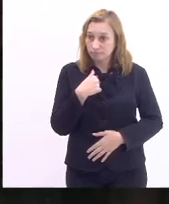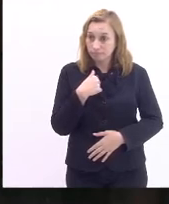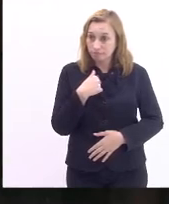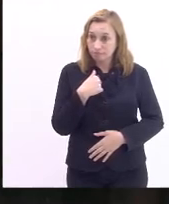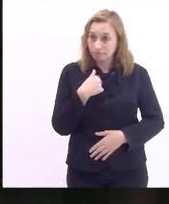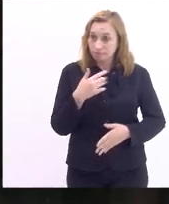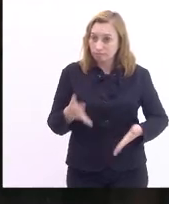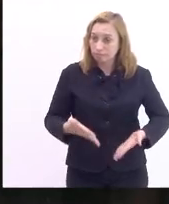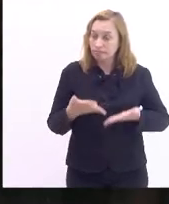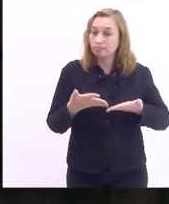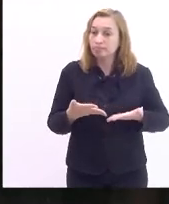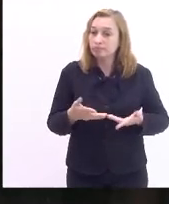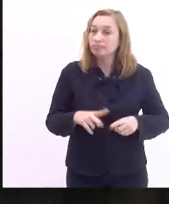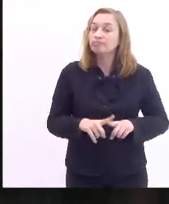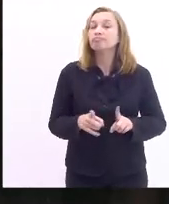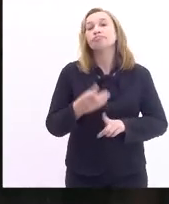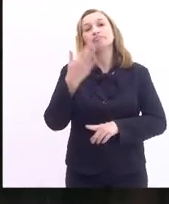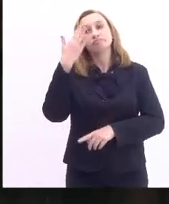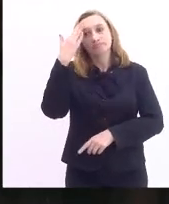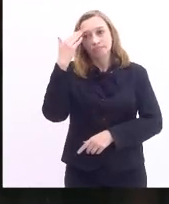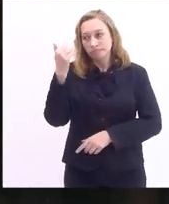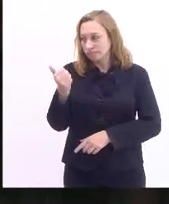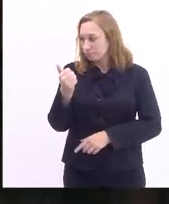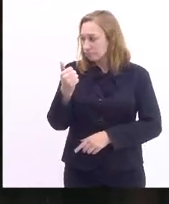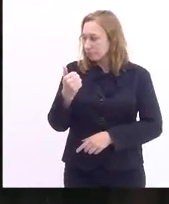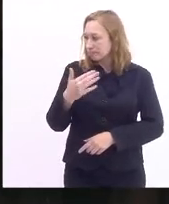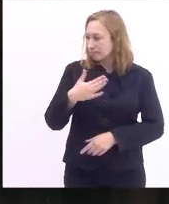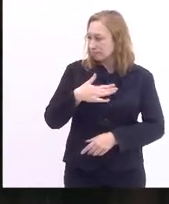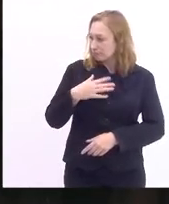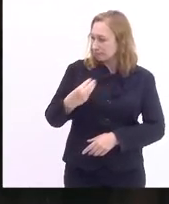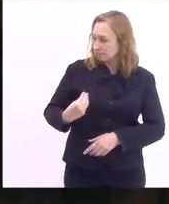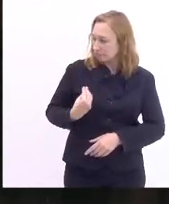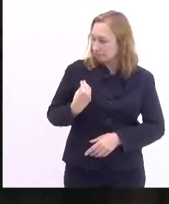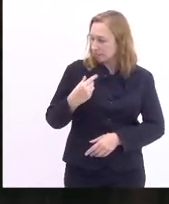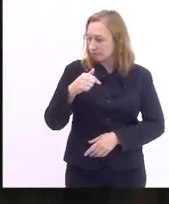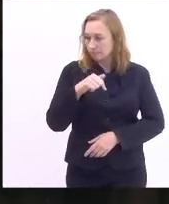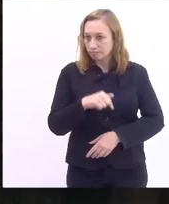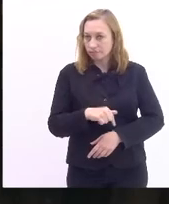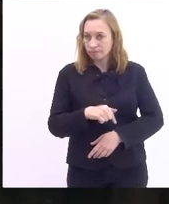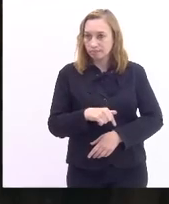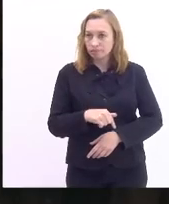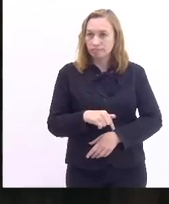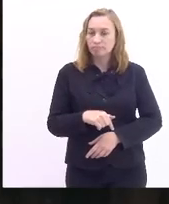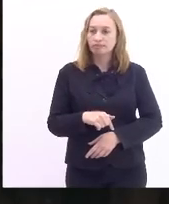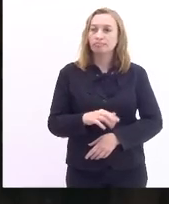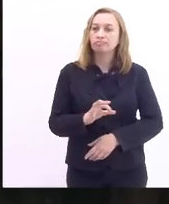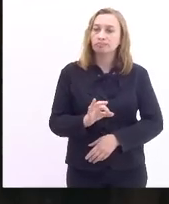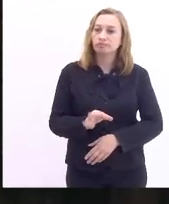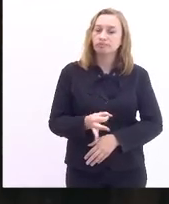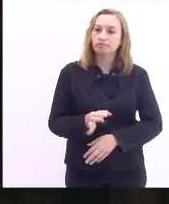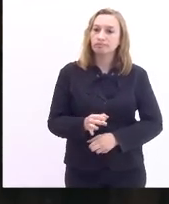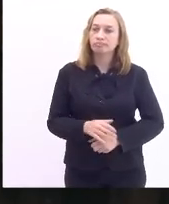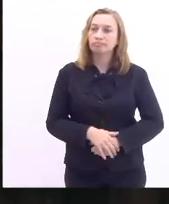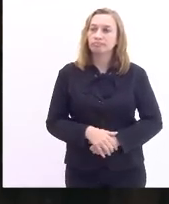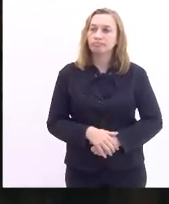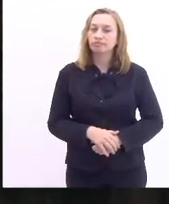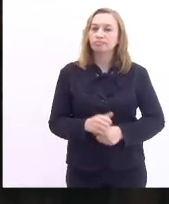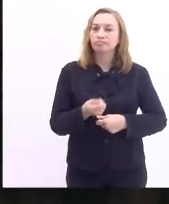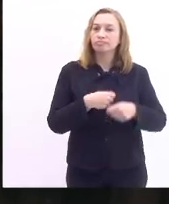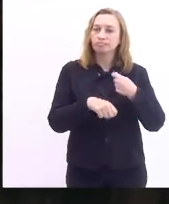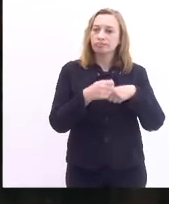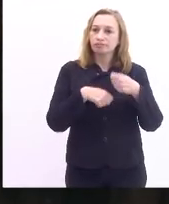stig mas eu sei que a minha presença será um fator de tensionamento na